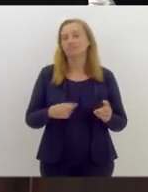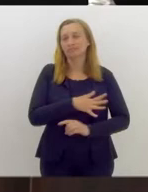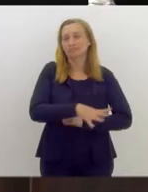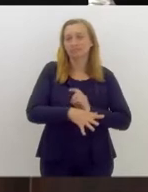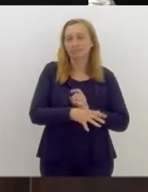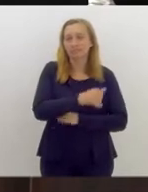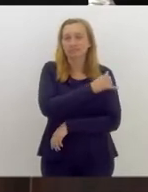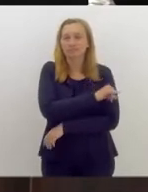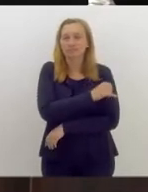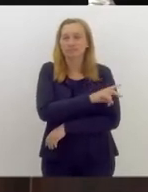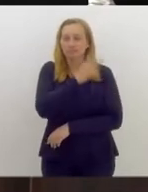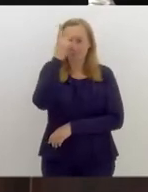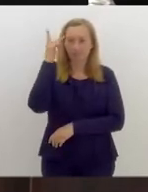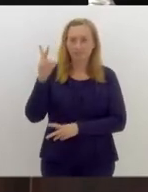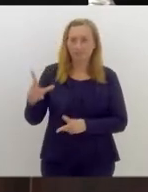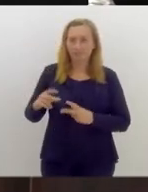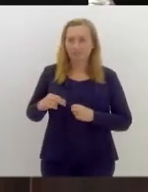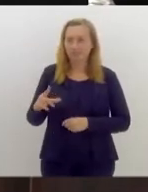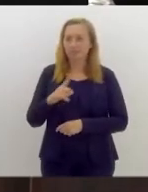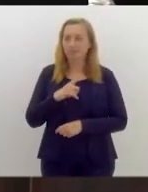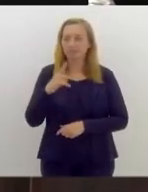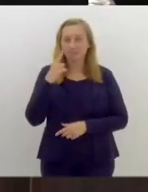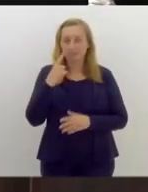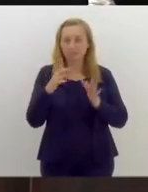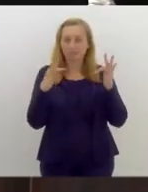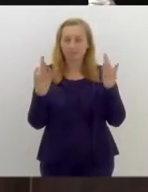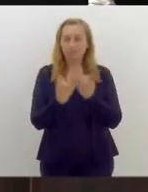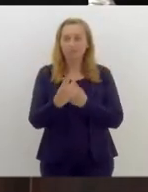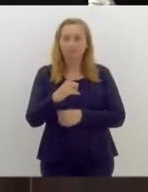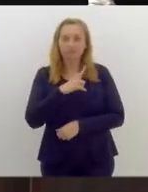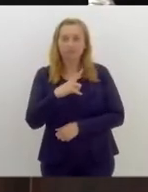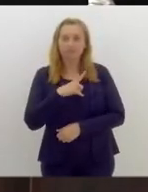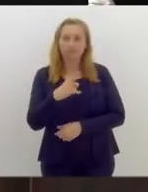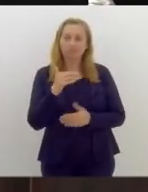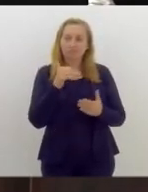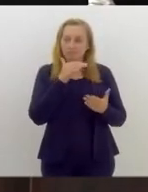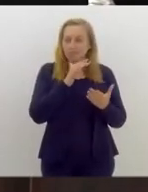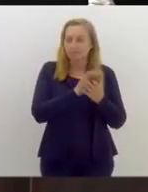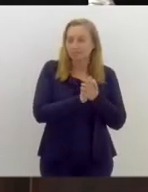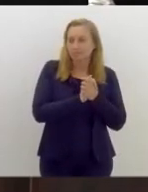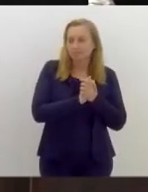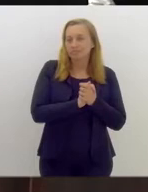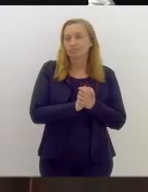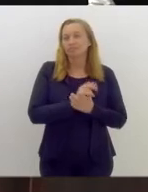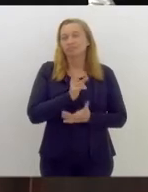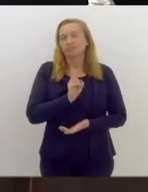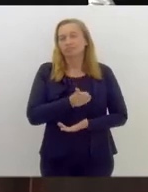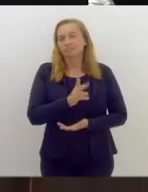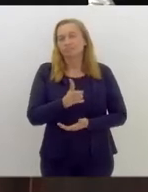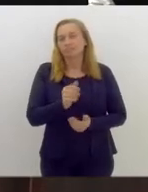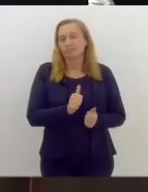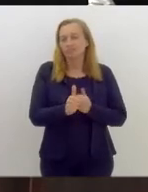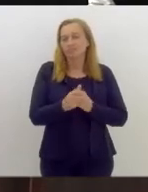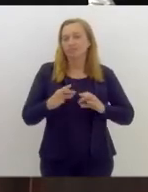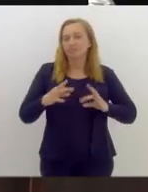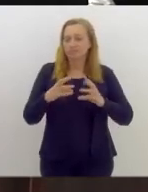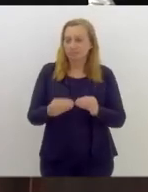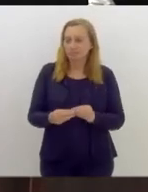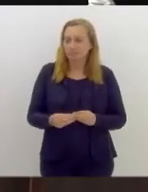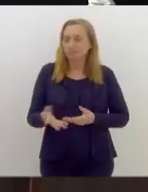por merecer. Vejo aqui a família linda que você tem, seu marido também sempre à frente disso